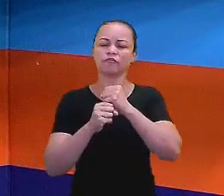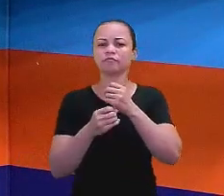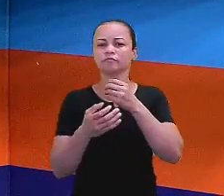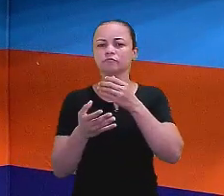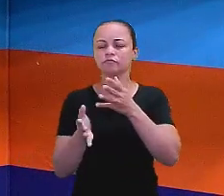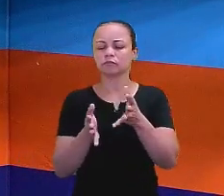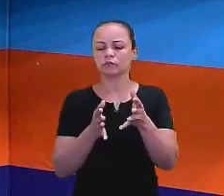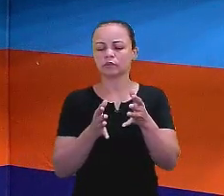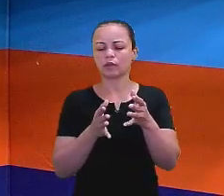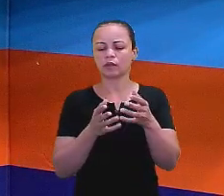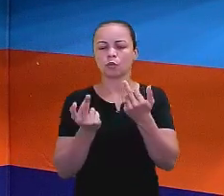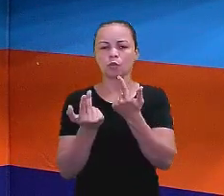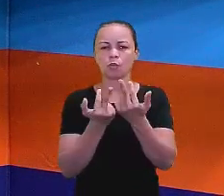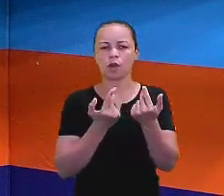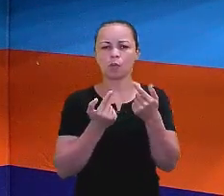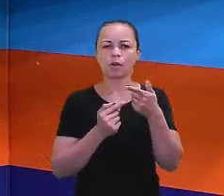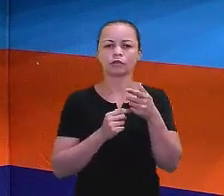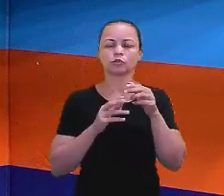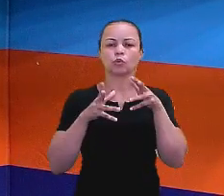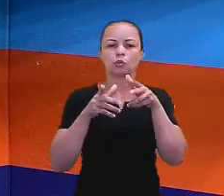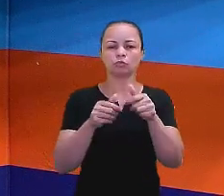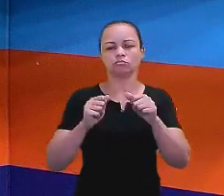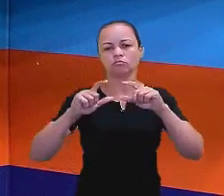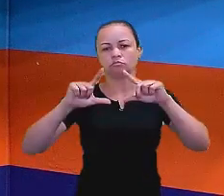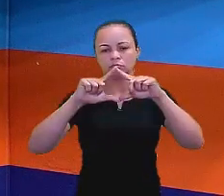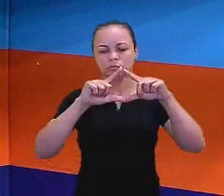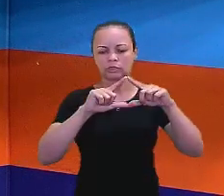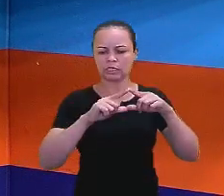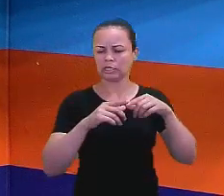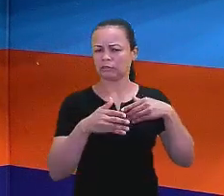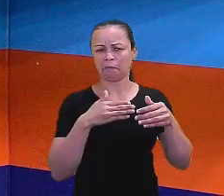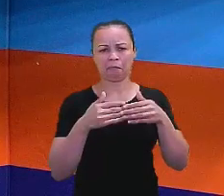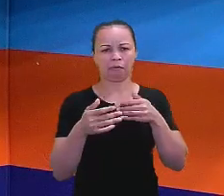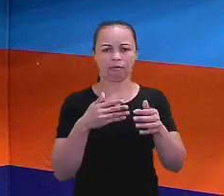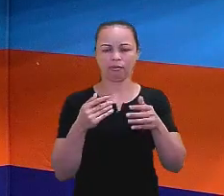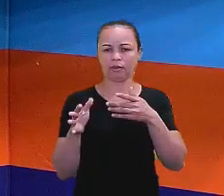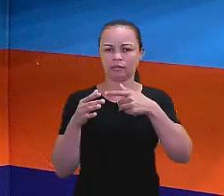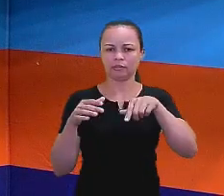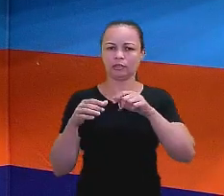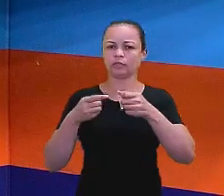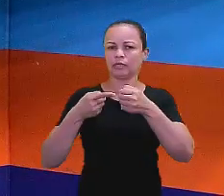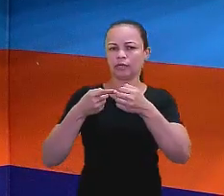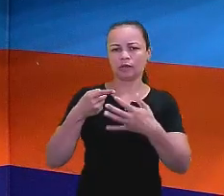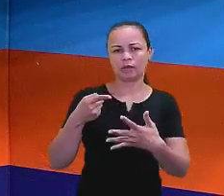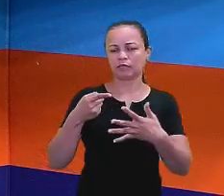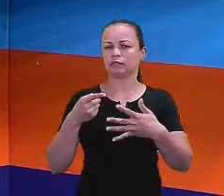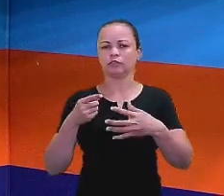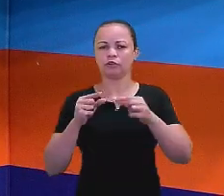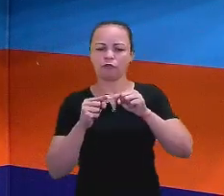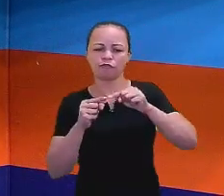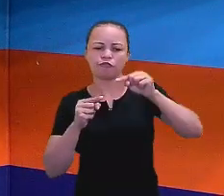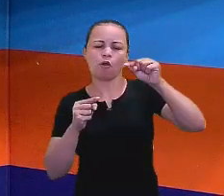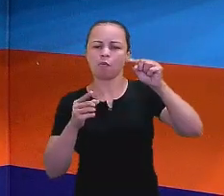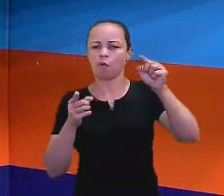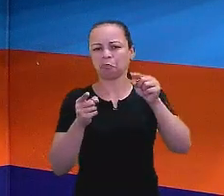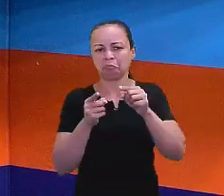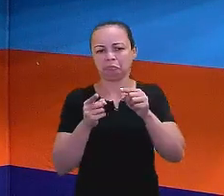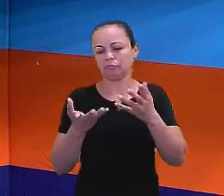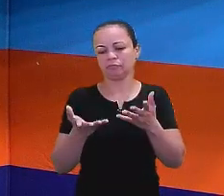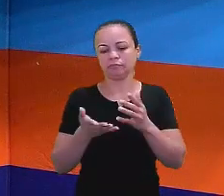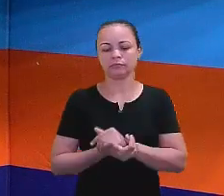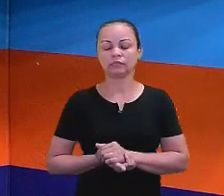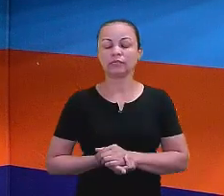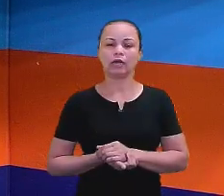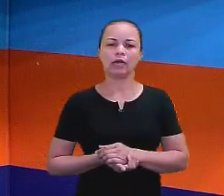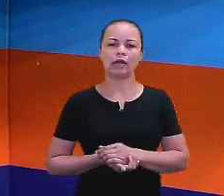igual para todos os triângulos, independe de sua classificação, forma ou tamanho. Então, ó, a gente já viu a